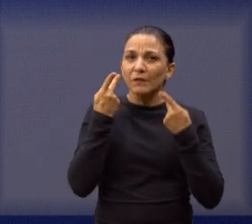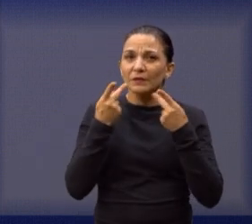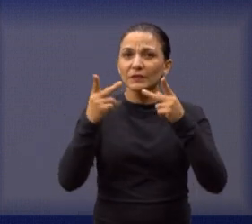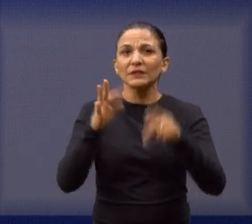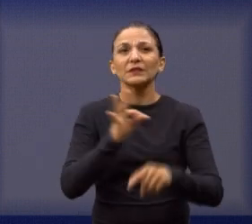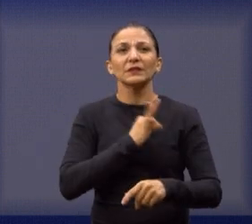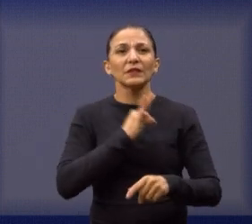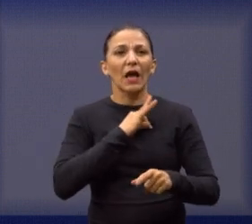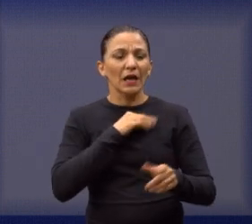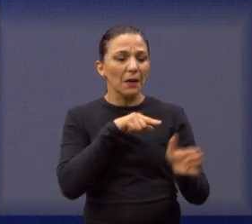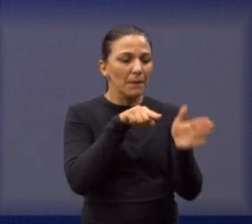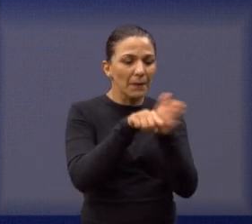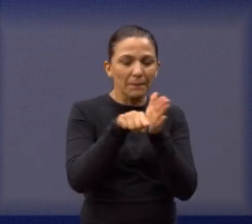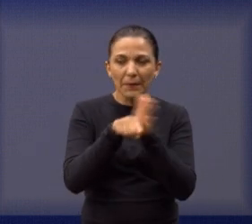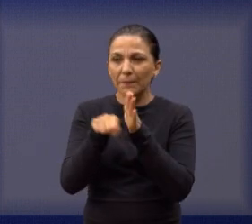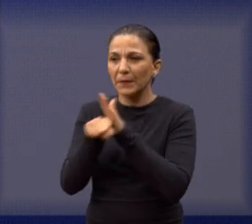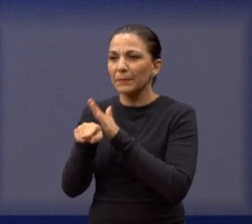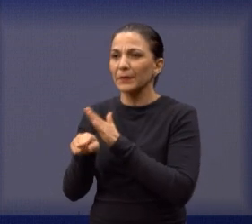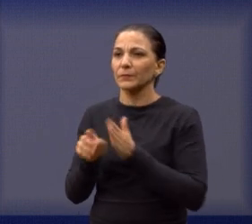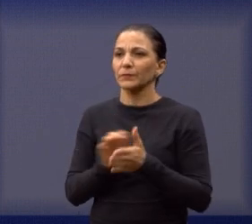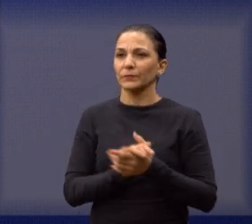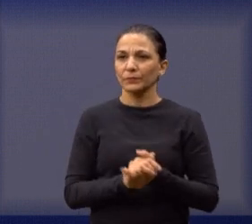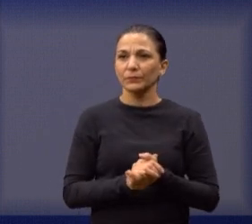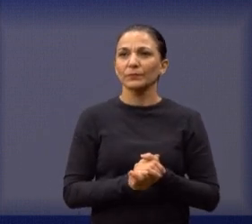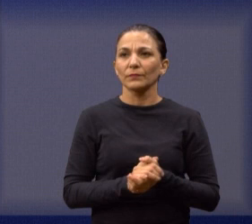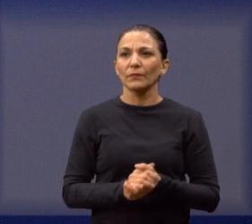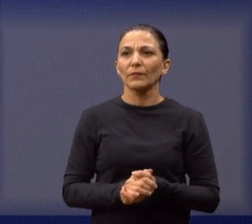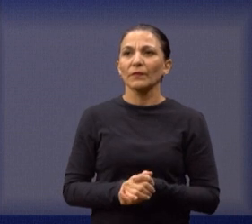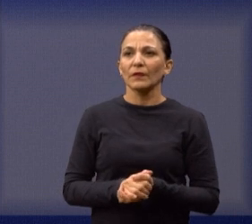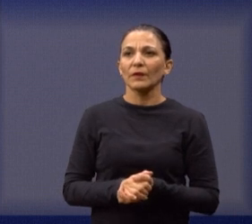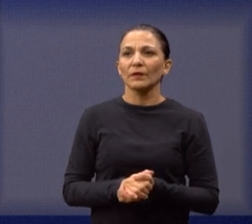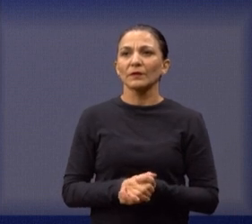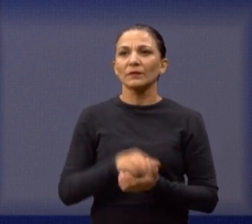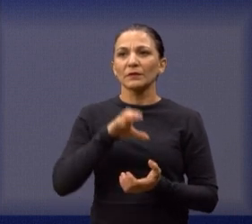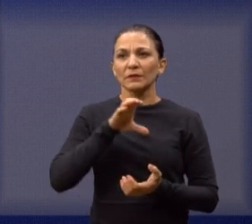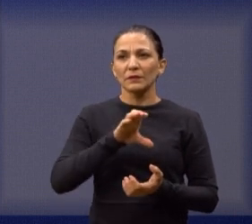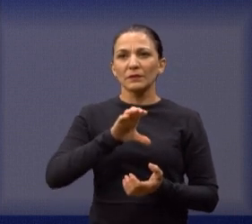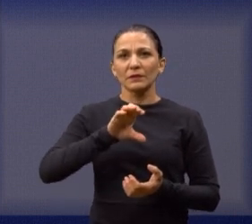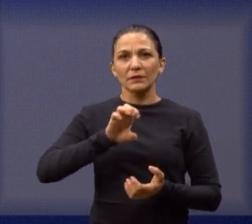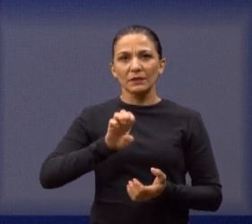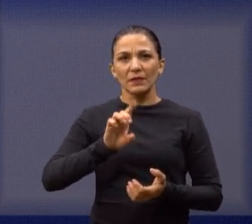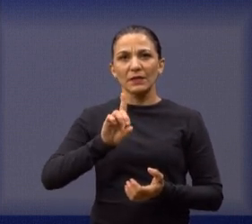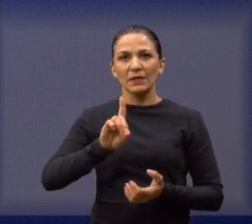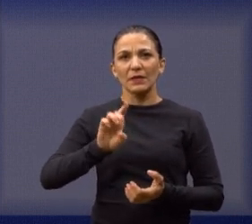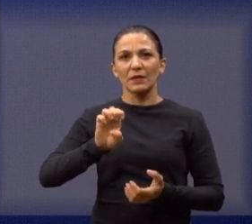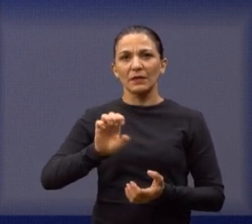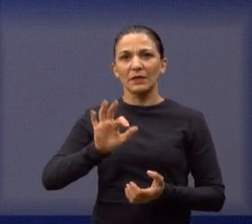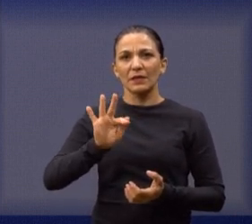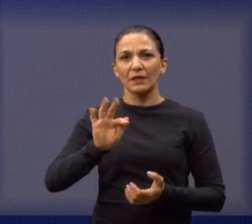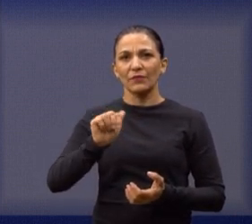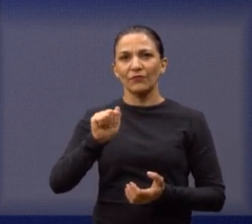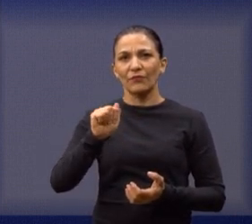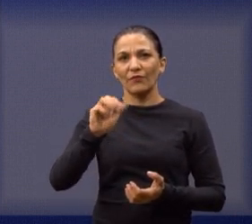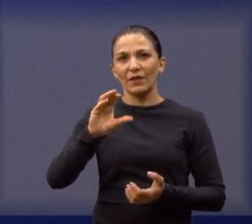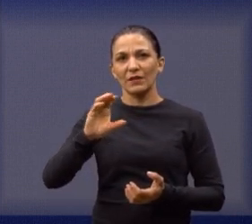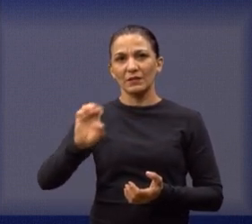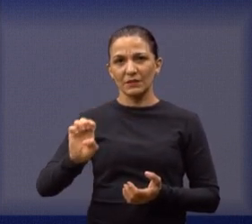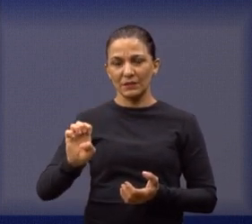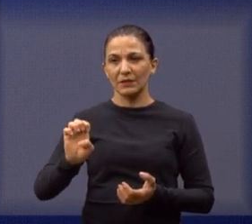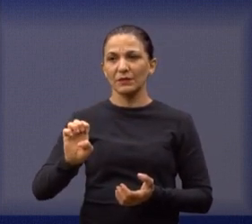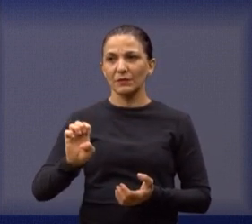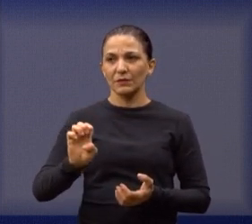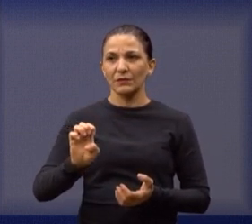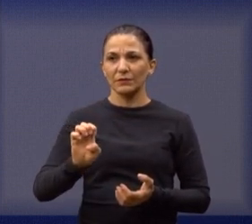visita técnica né pastor ao centro de pesquisa e tratamento das deformidades